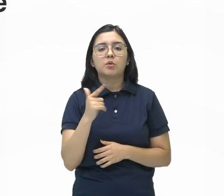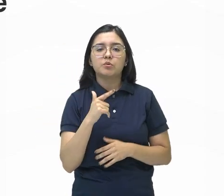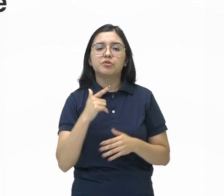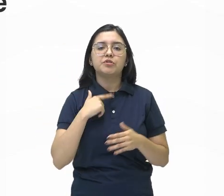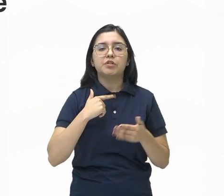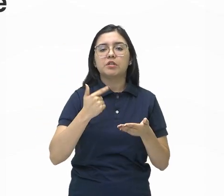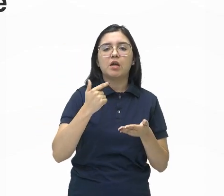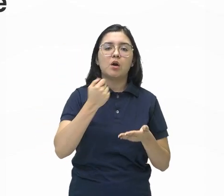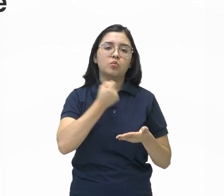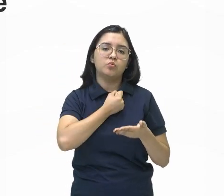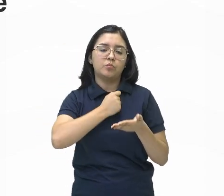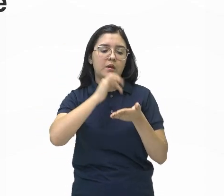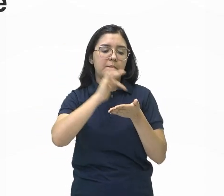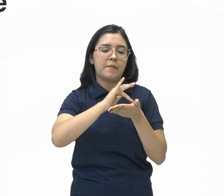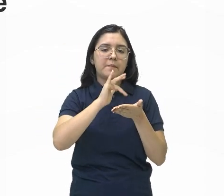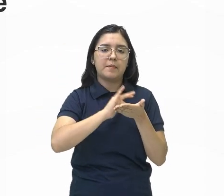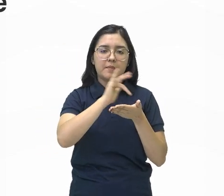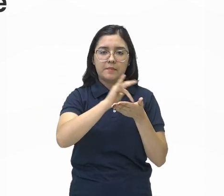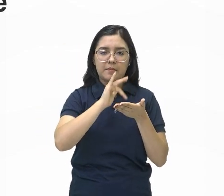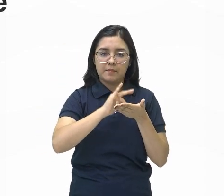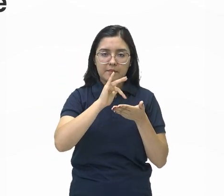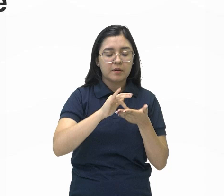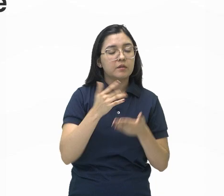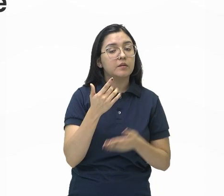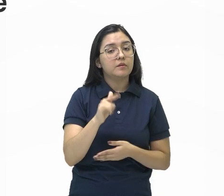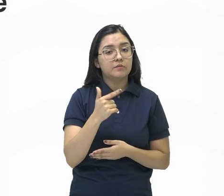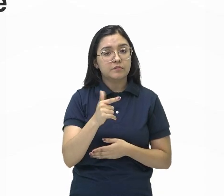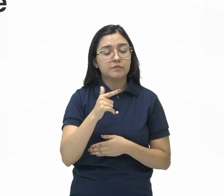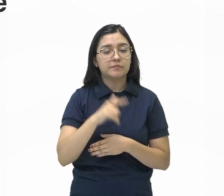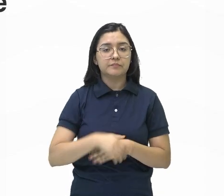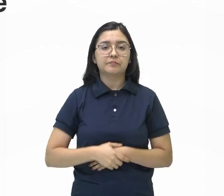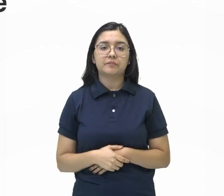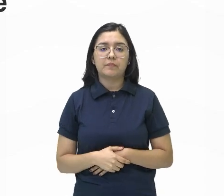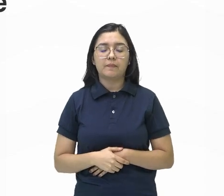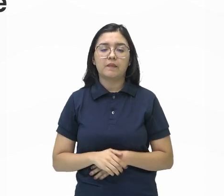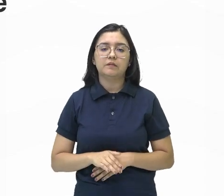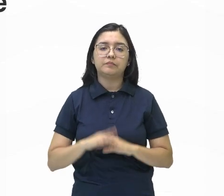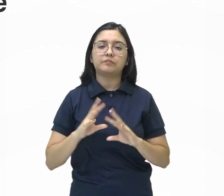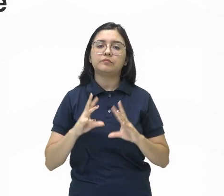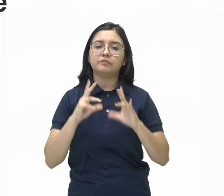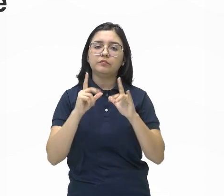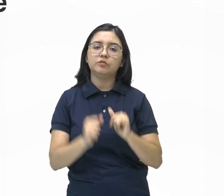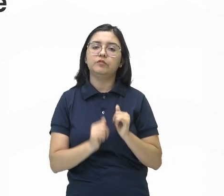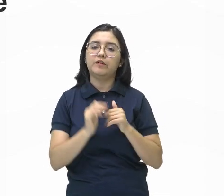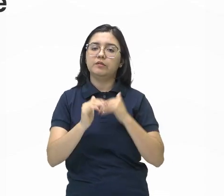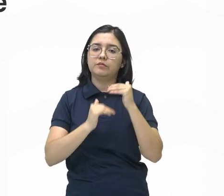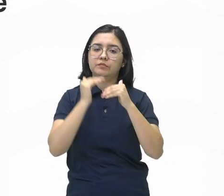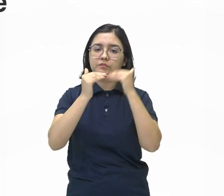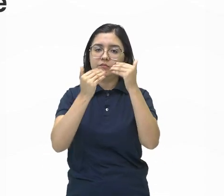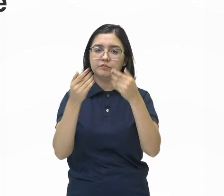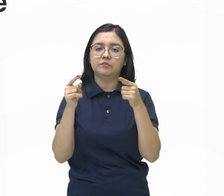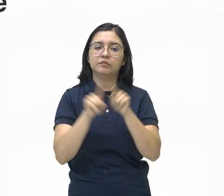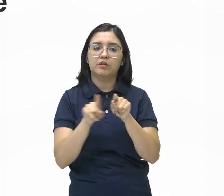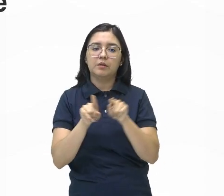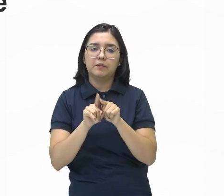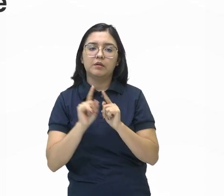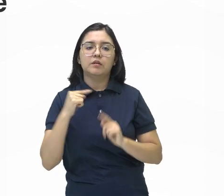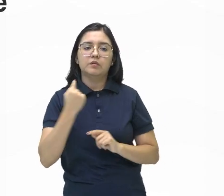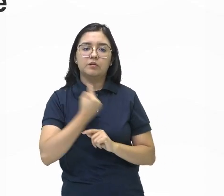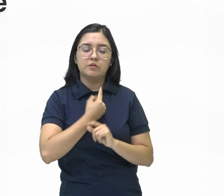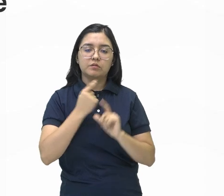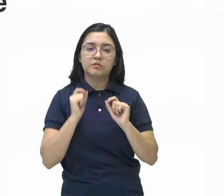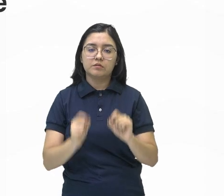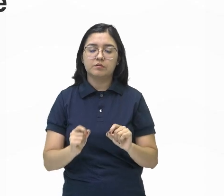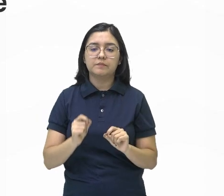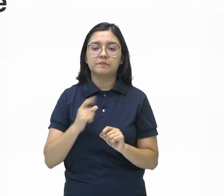A calculadora já facilitou fazer o cálculo. Né? Então, tudo isso vai mexendo com tudo, até com a nossa anatomia e com a